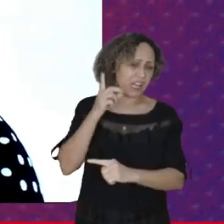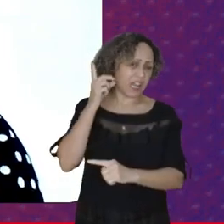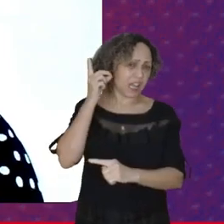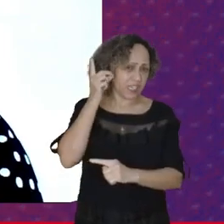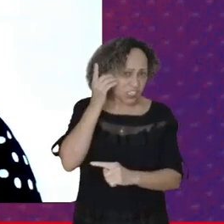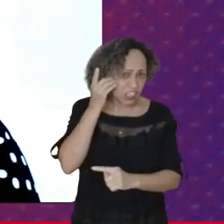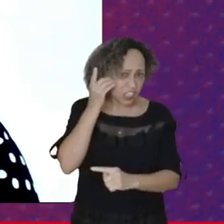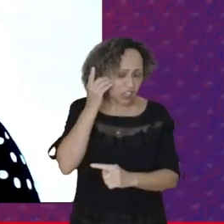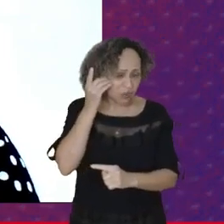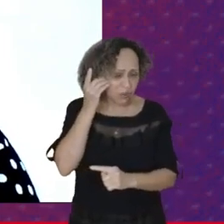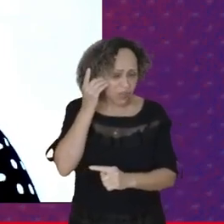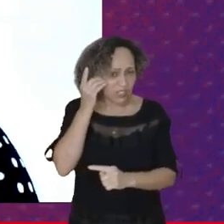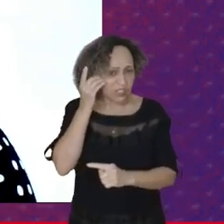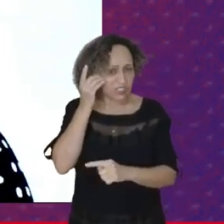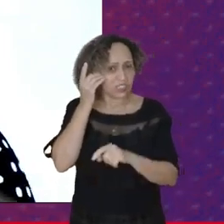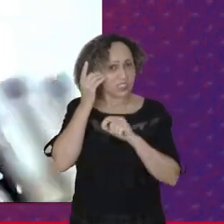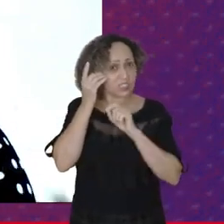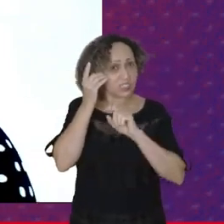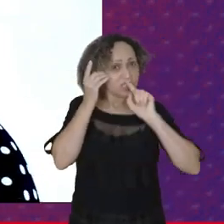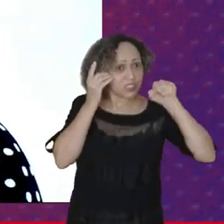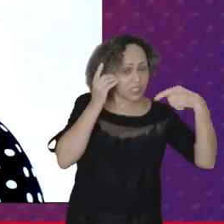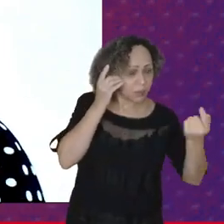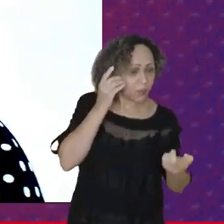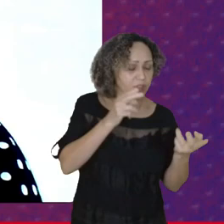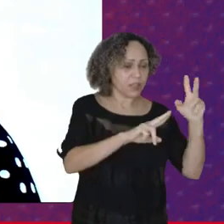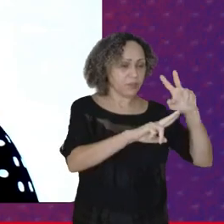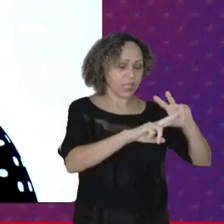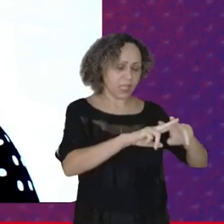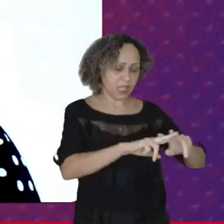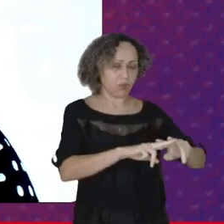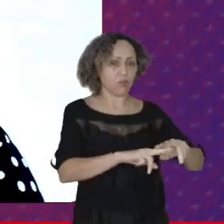a cassação da presidenta Dilma e depois a prisão